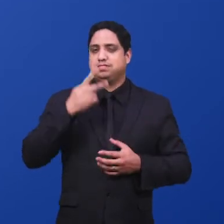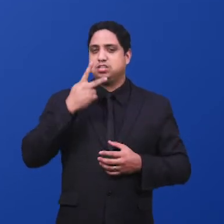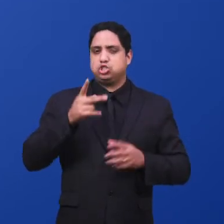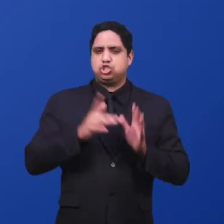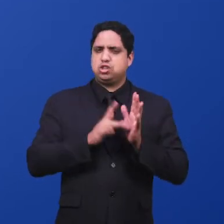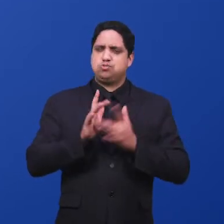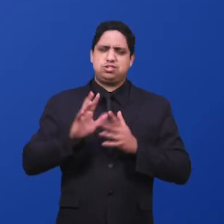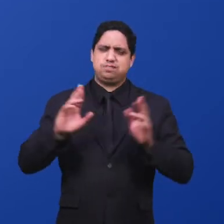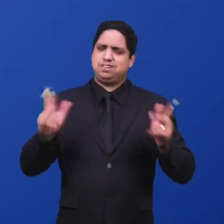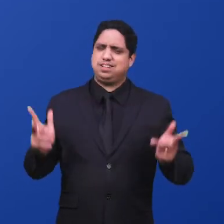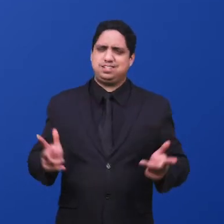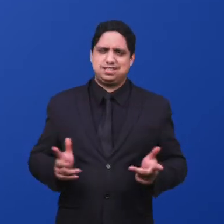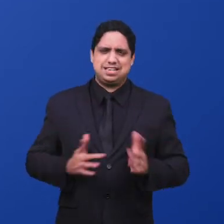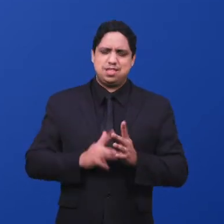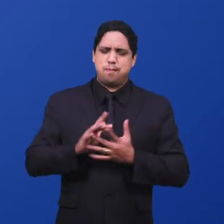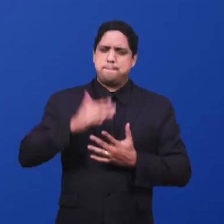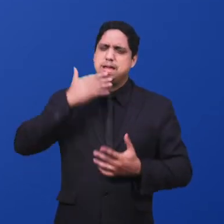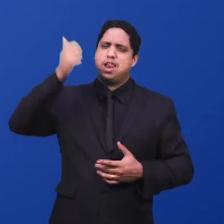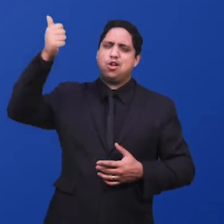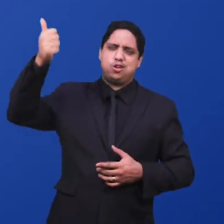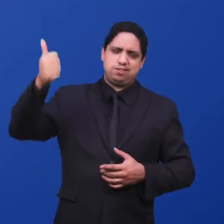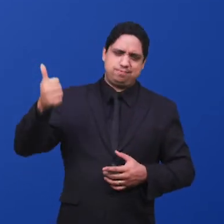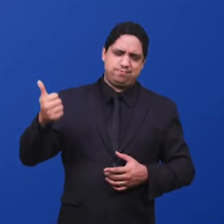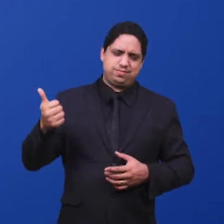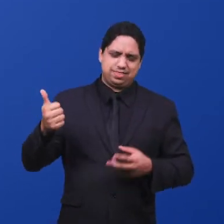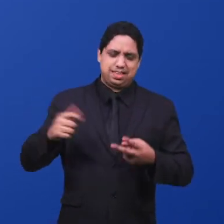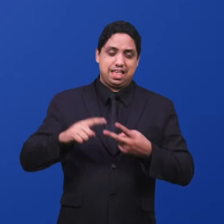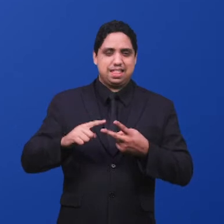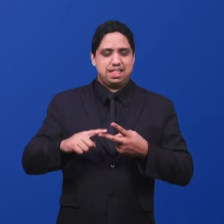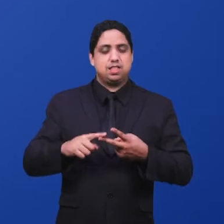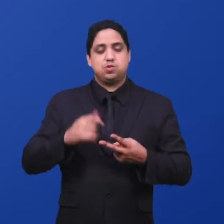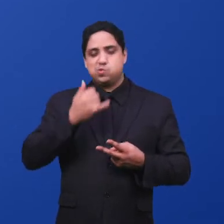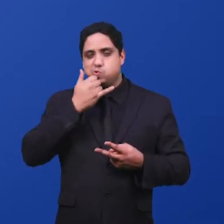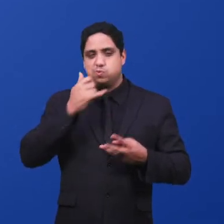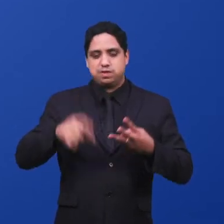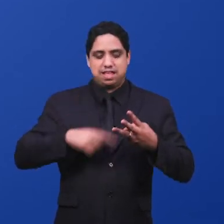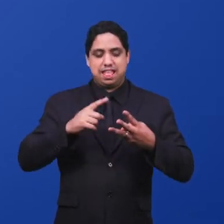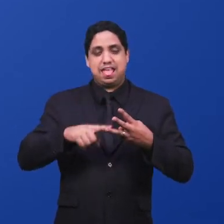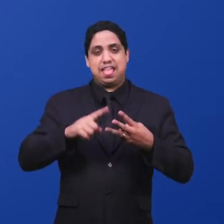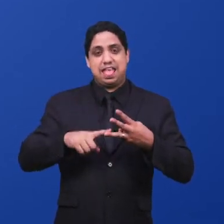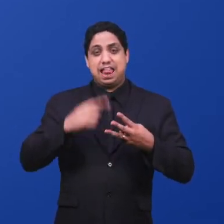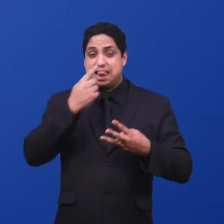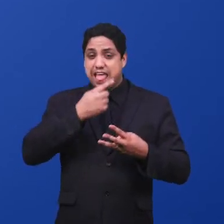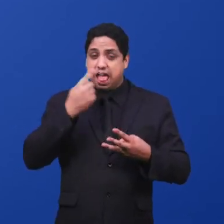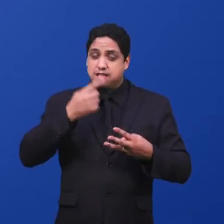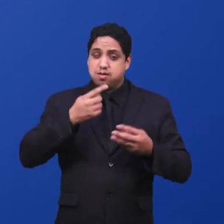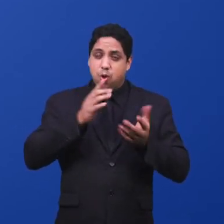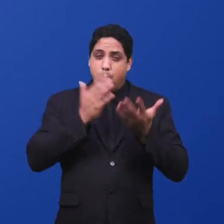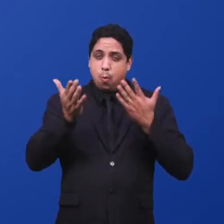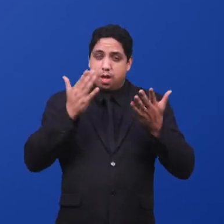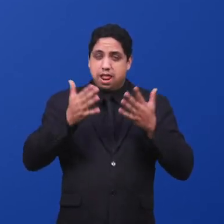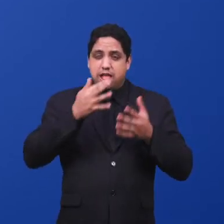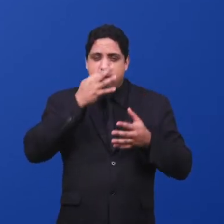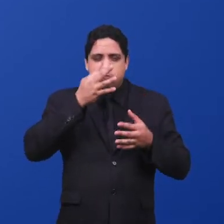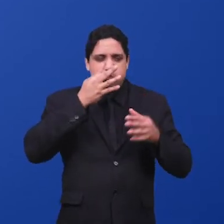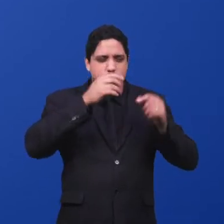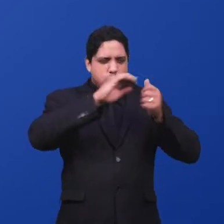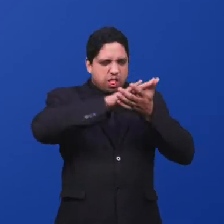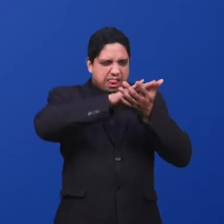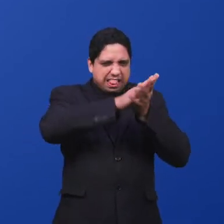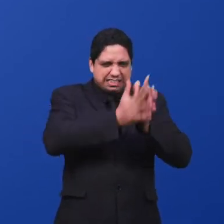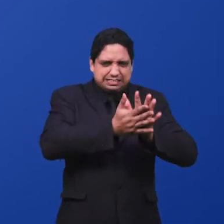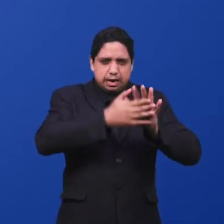diferencial. E a última expressão, os seus lábios são como lírios que gotejam mirra. A mirra,